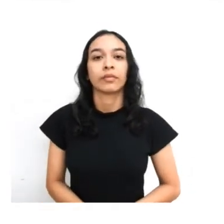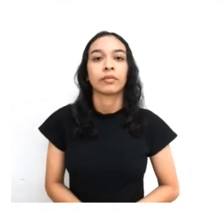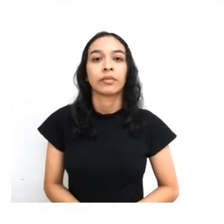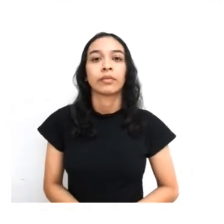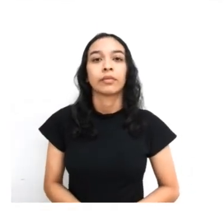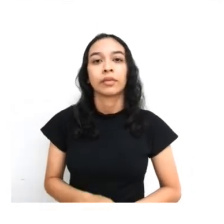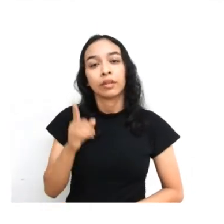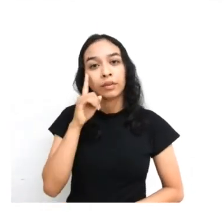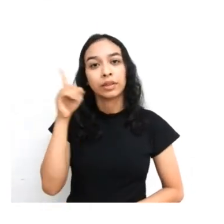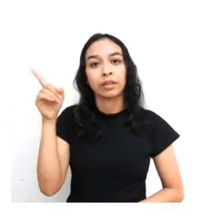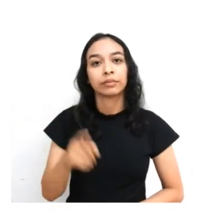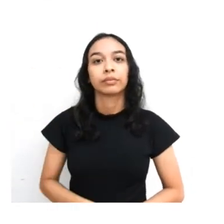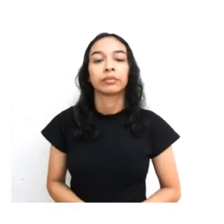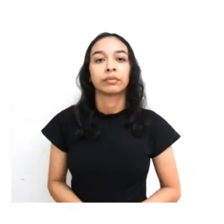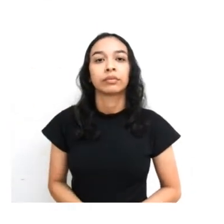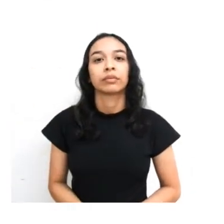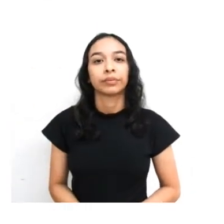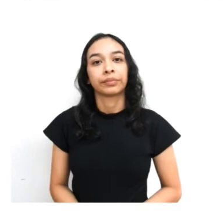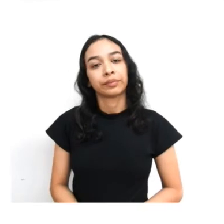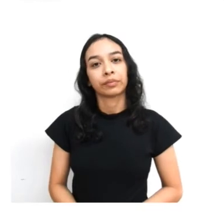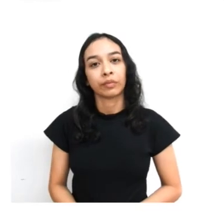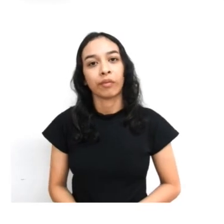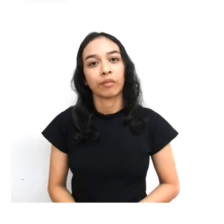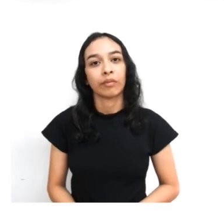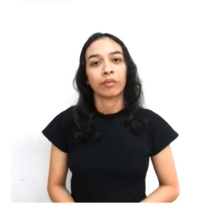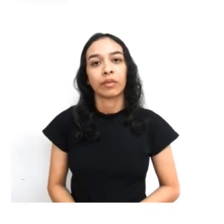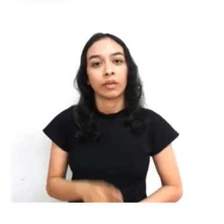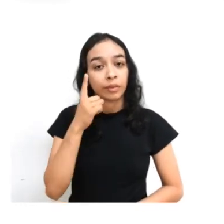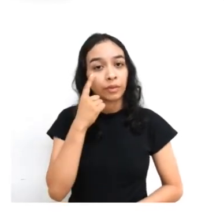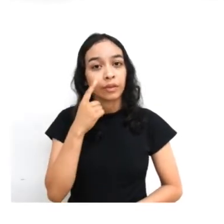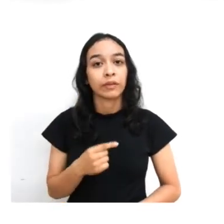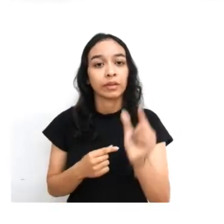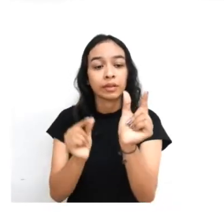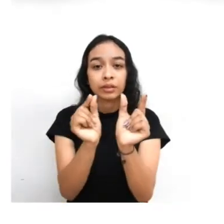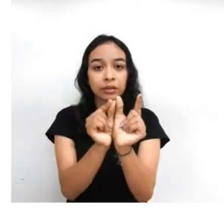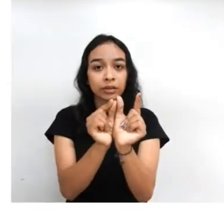a desinência do nominativo.